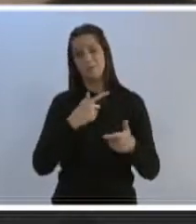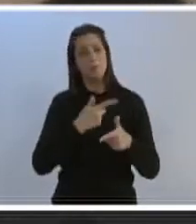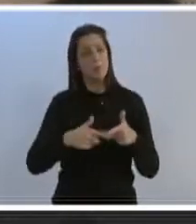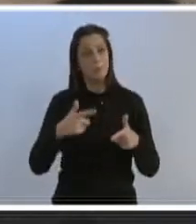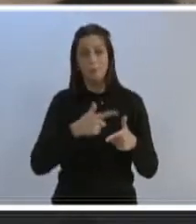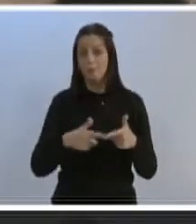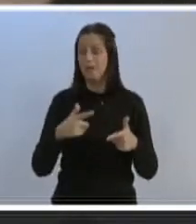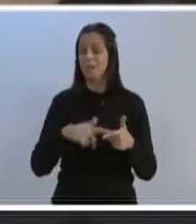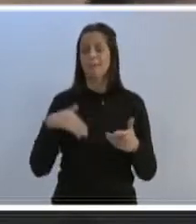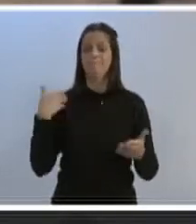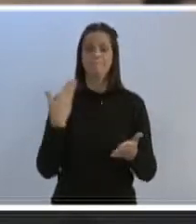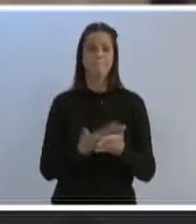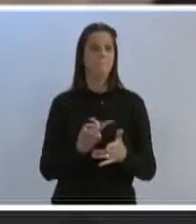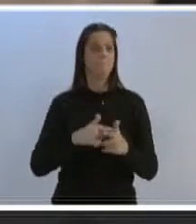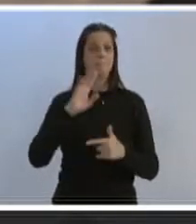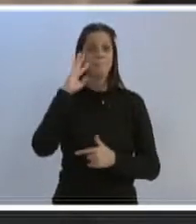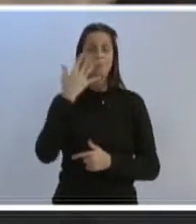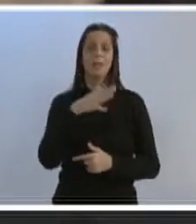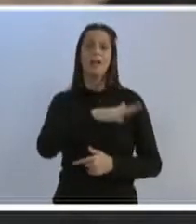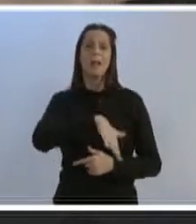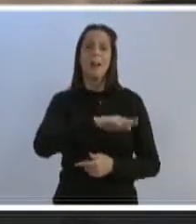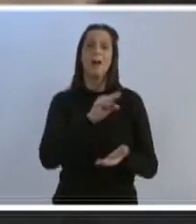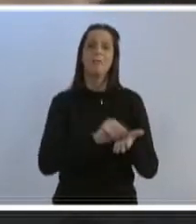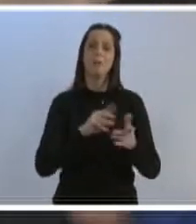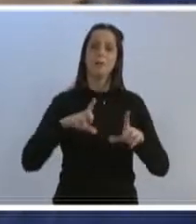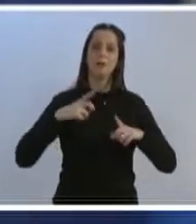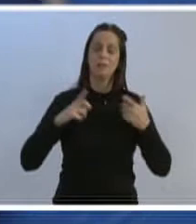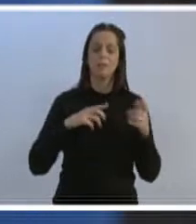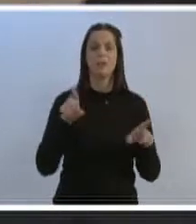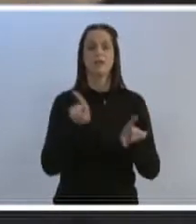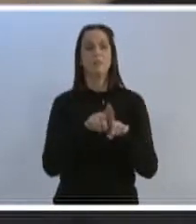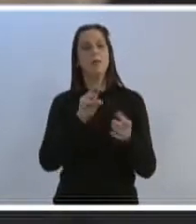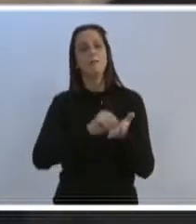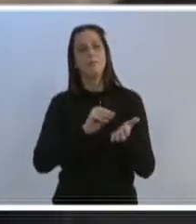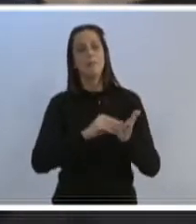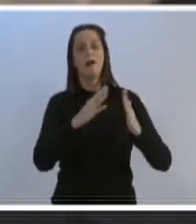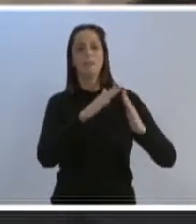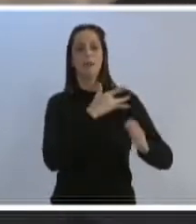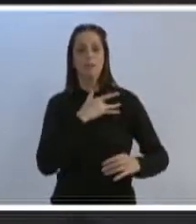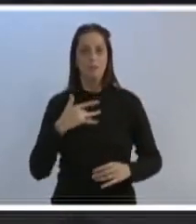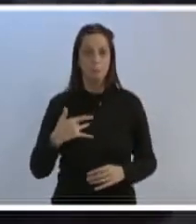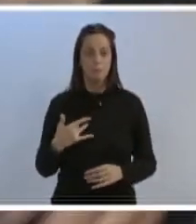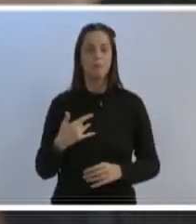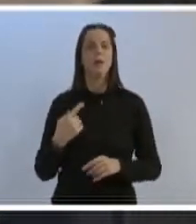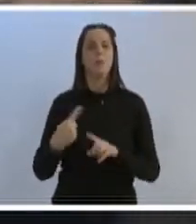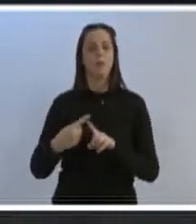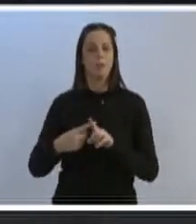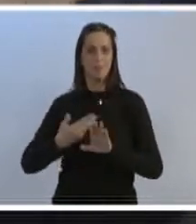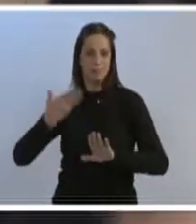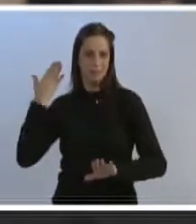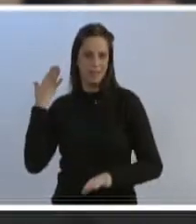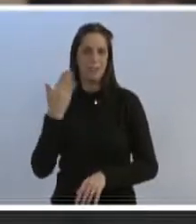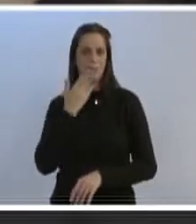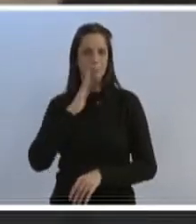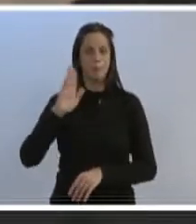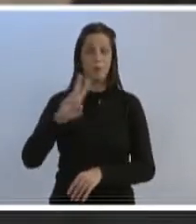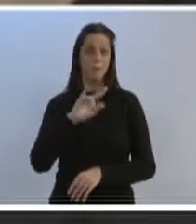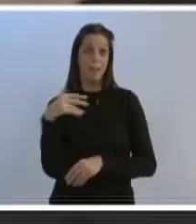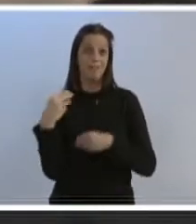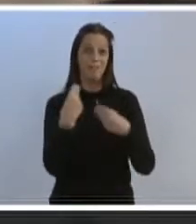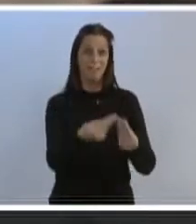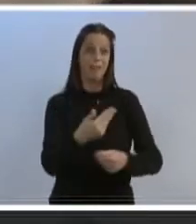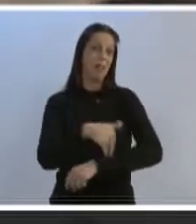excelência bem falou a questão do lazer naquela questão da novela no total o projeto da praça de lazer algo que era para ser feito ali também